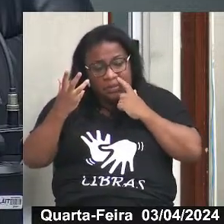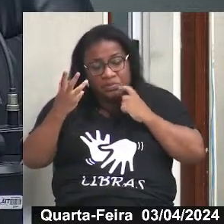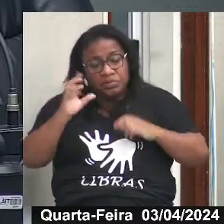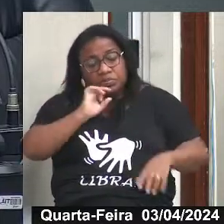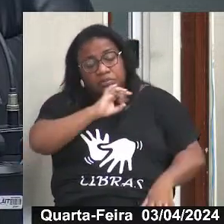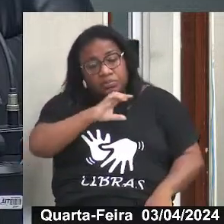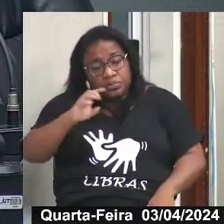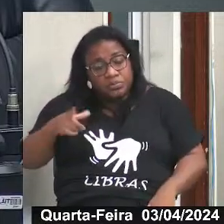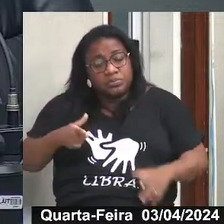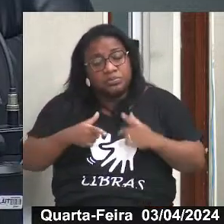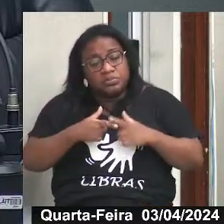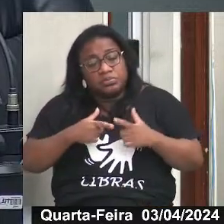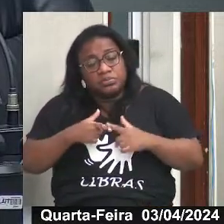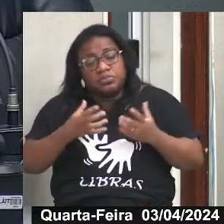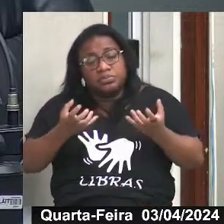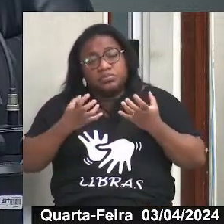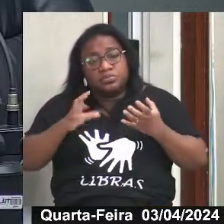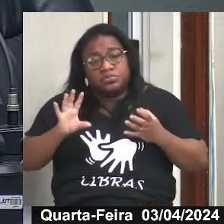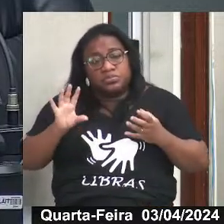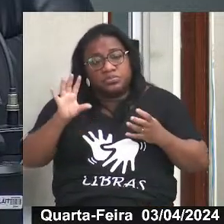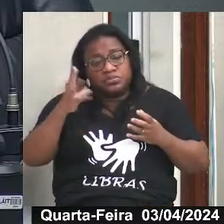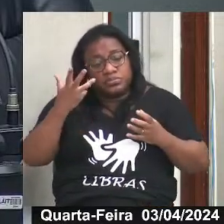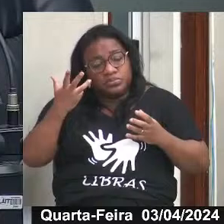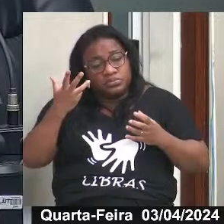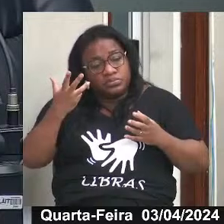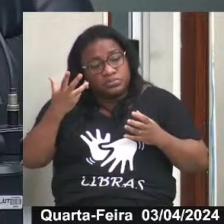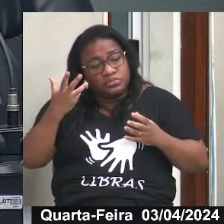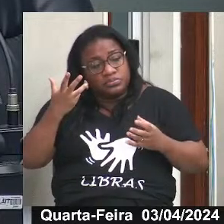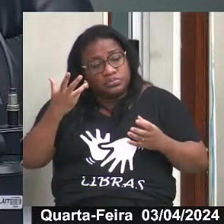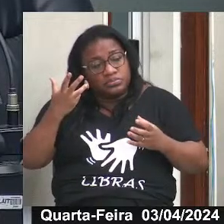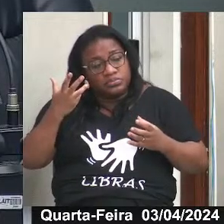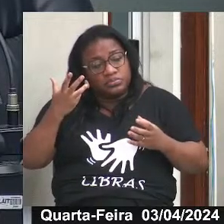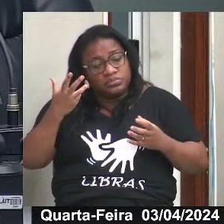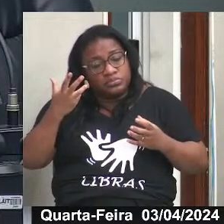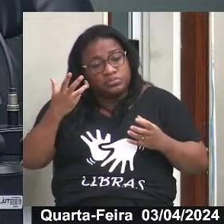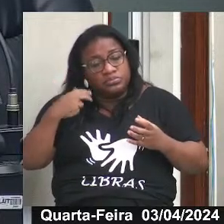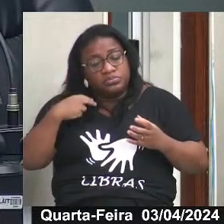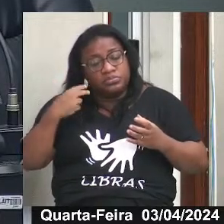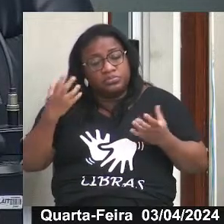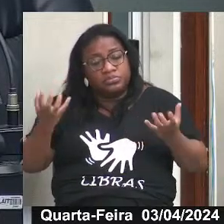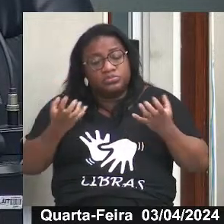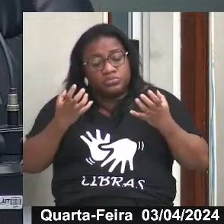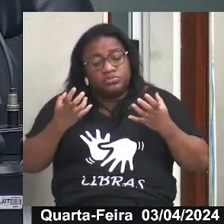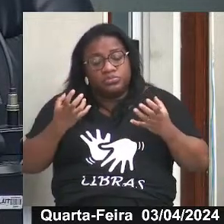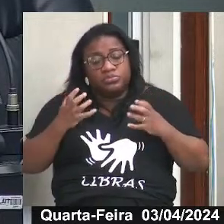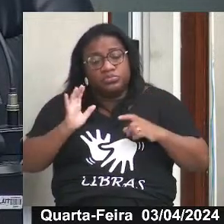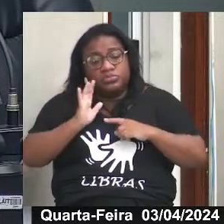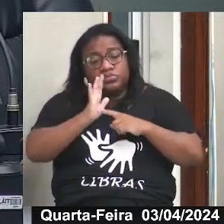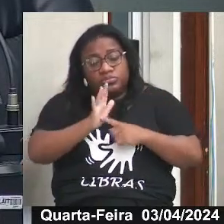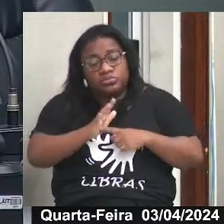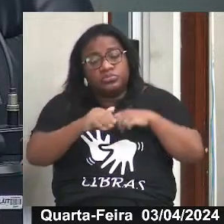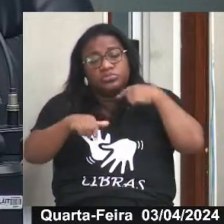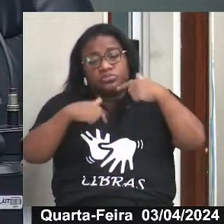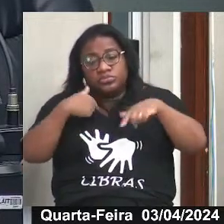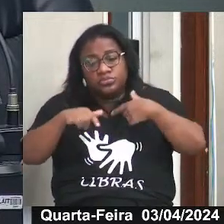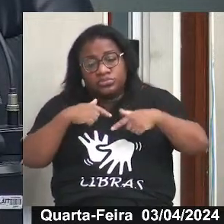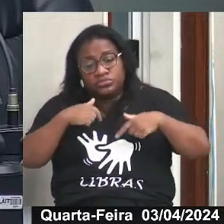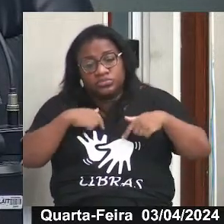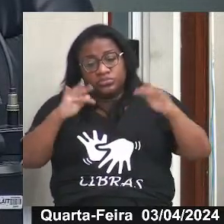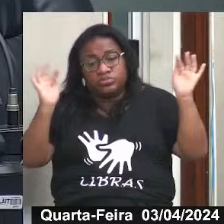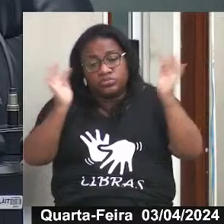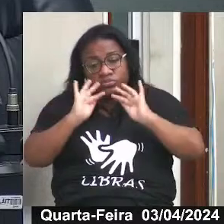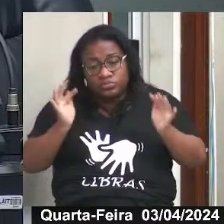falei, para cada problema, vamos tentar encontrar uma solução e não encontrar um problema para cada solução. Nosso mandato ele é de resultado e eu